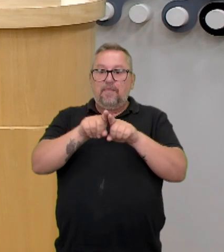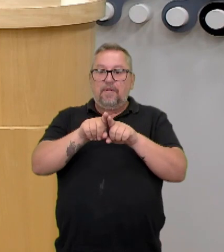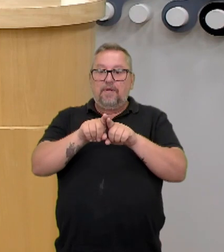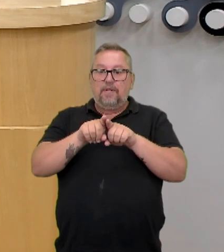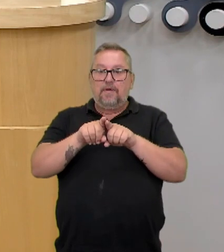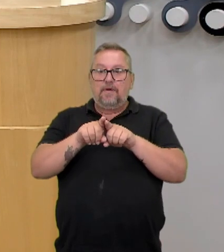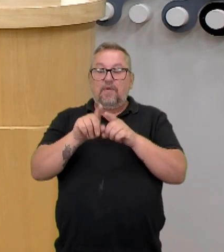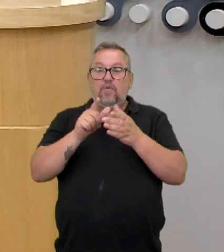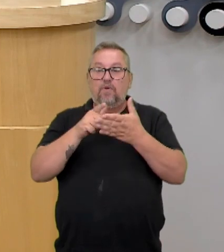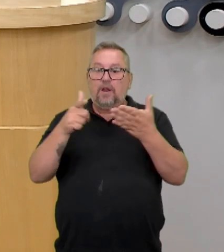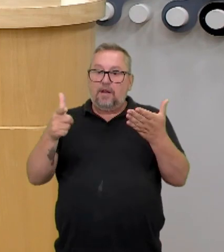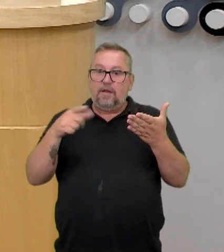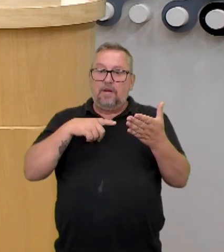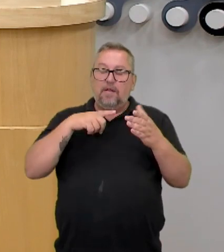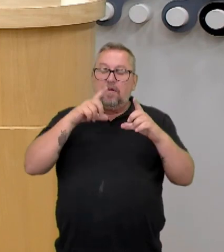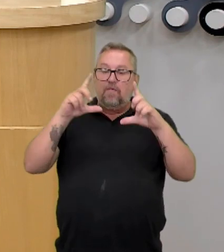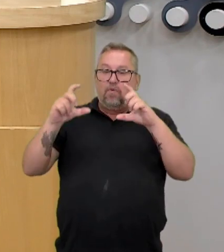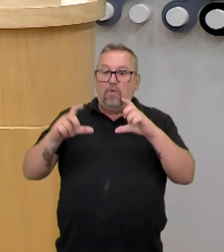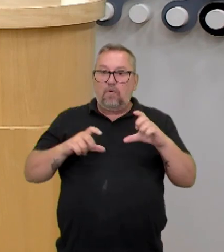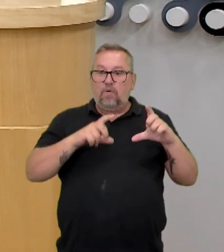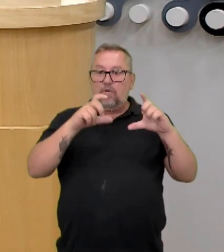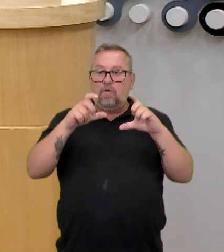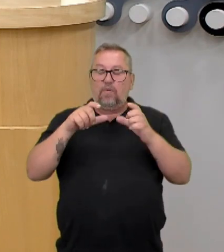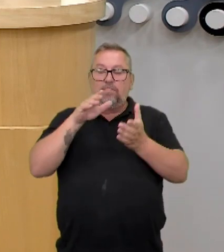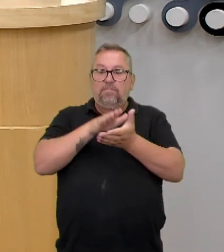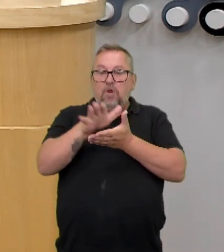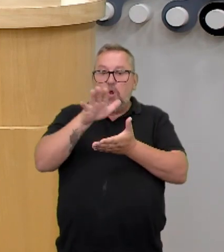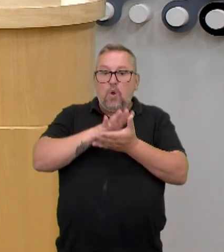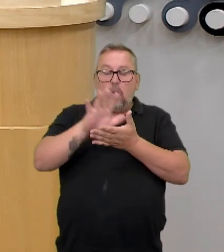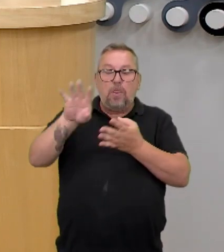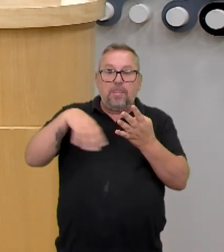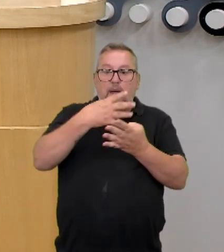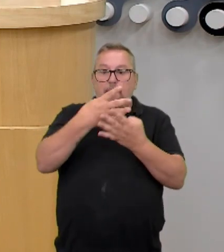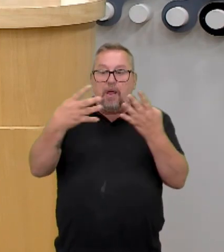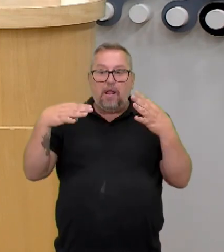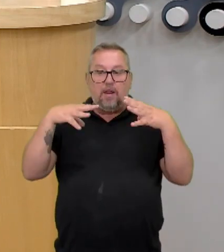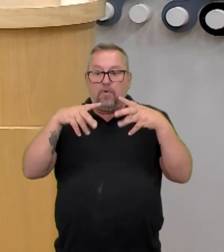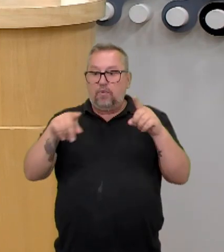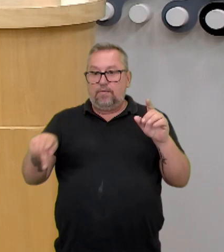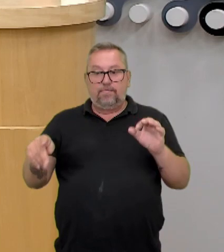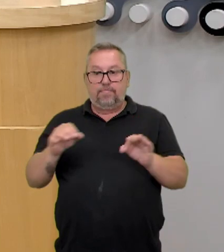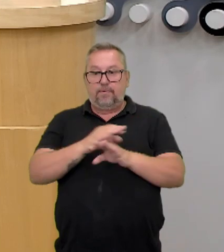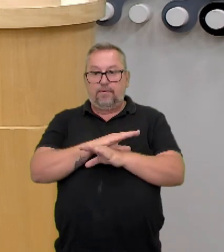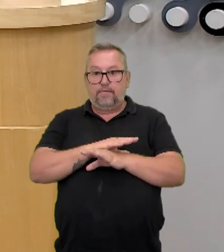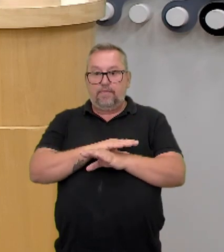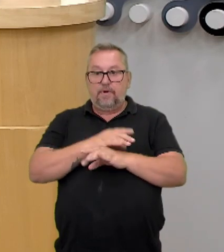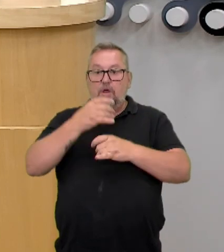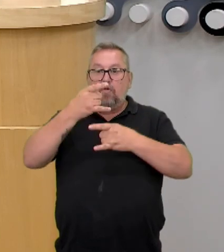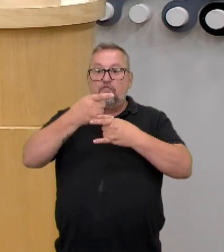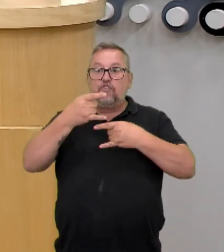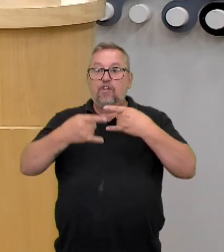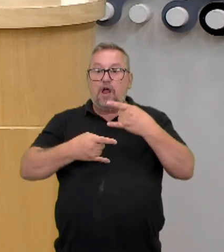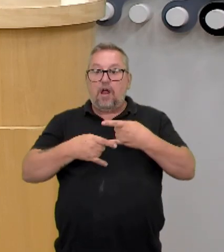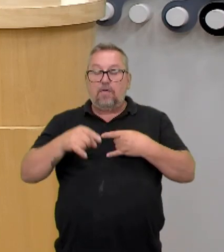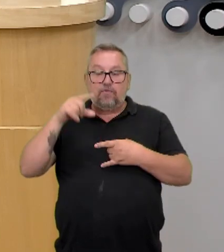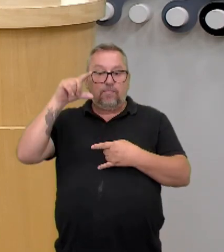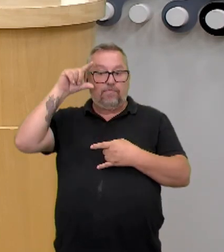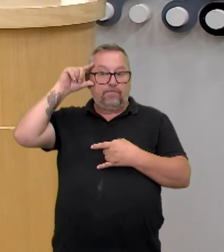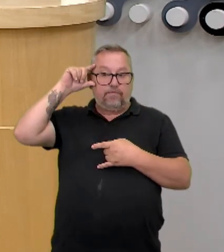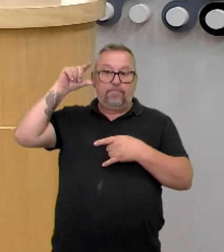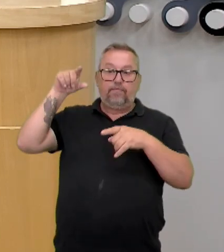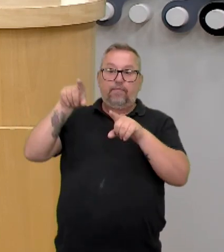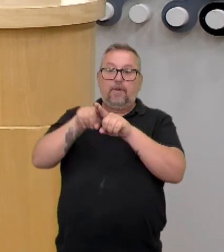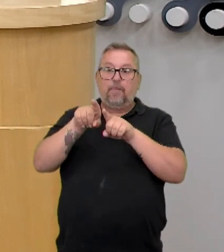jornalístico, imagens, fotografia, gráfico, tabela, tudo ali é produção jornalística, charge, cartoon. Então a gente fica